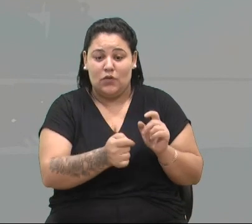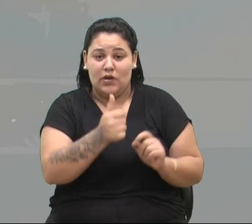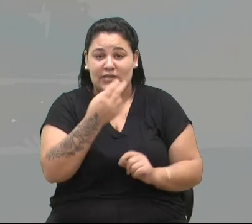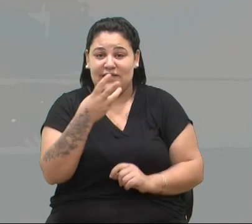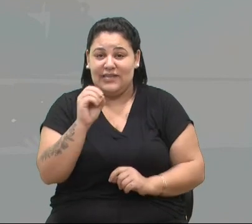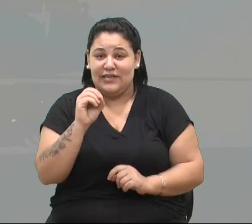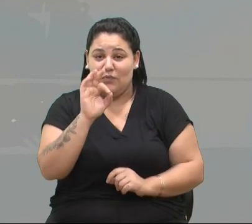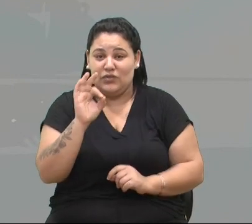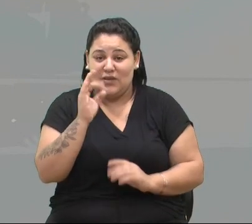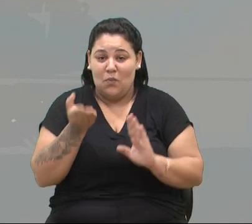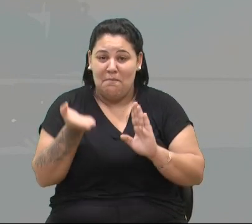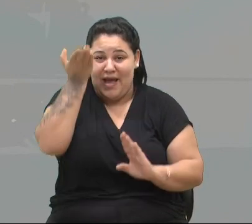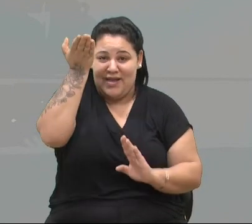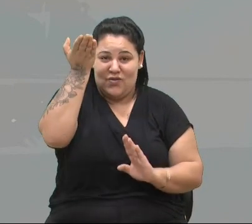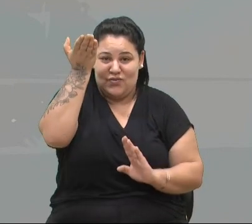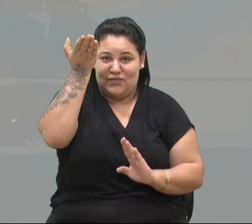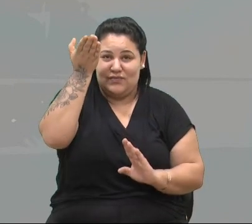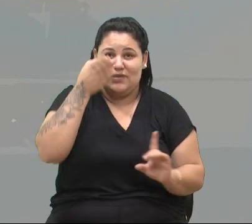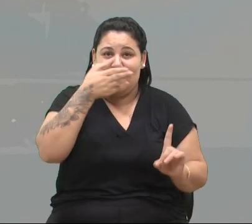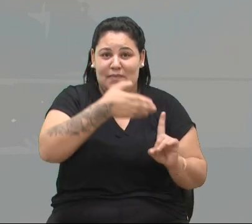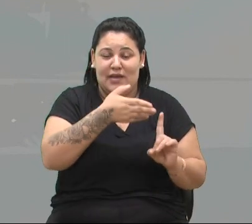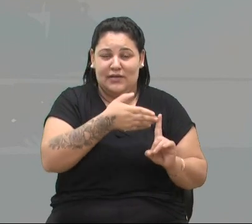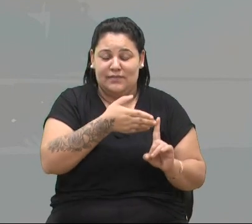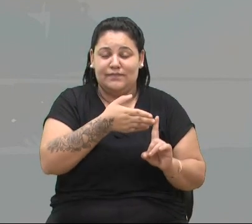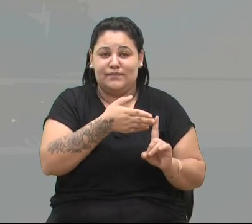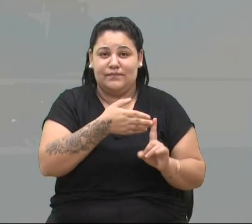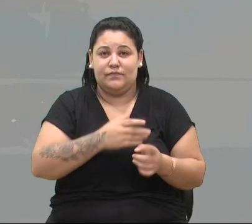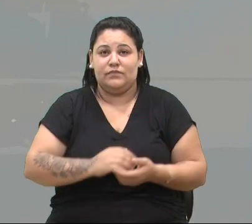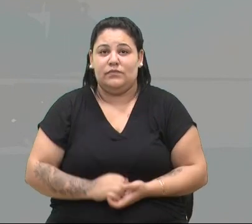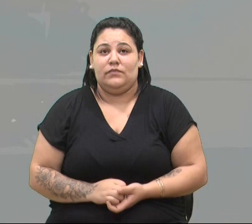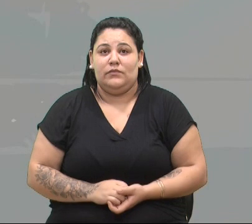da meta, 903 mil exames.